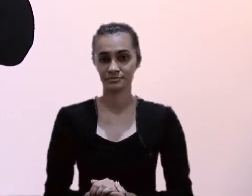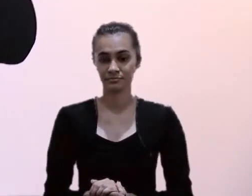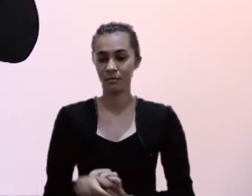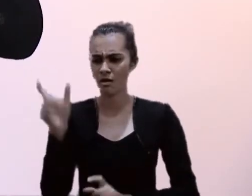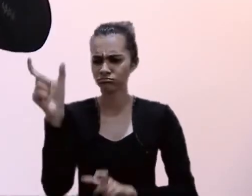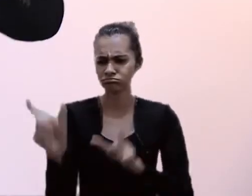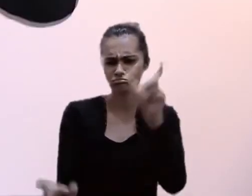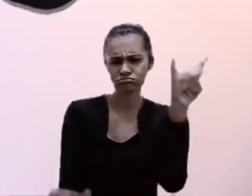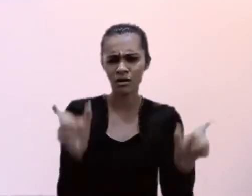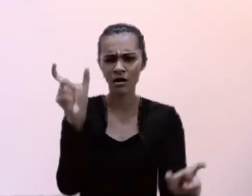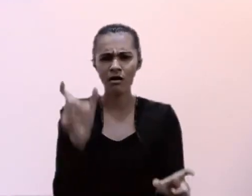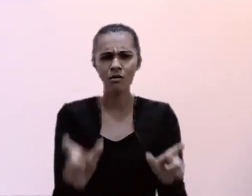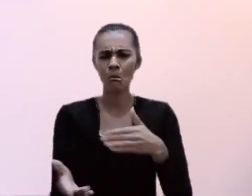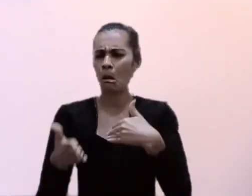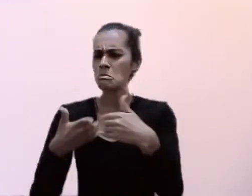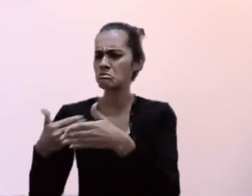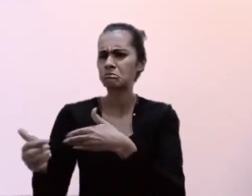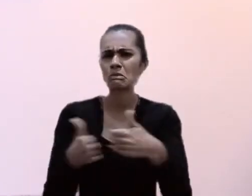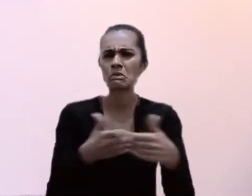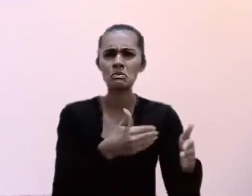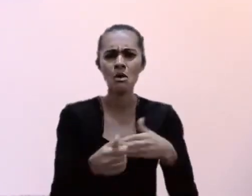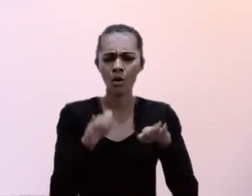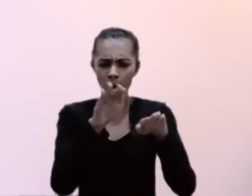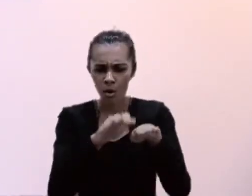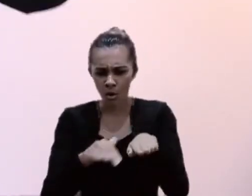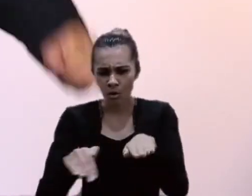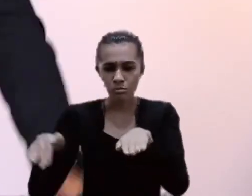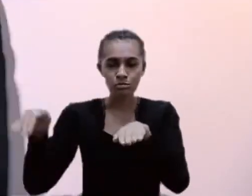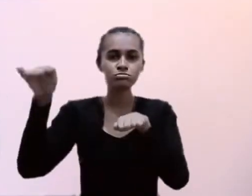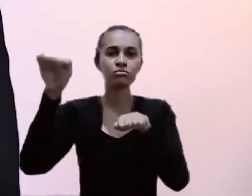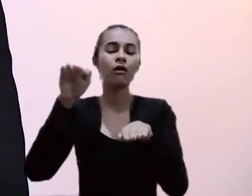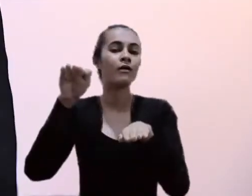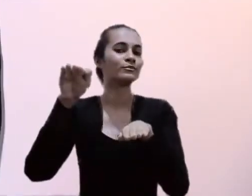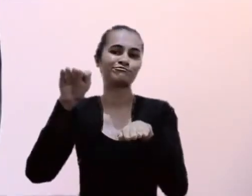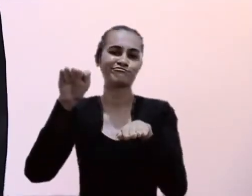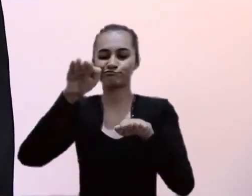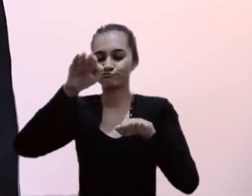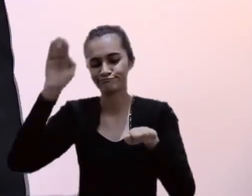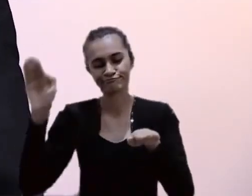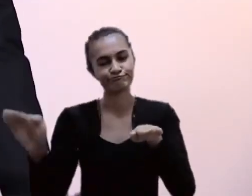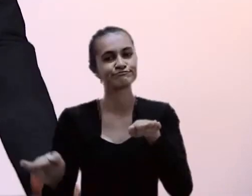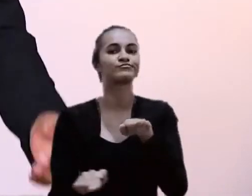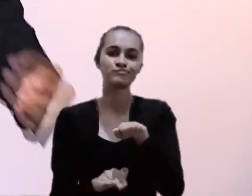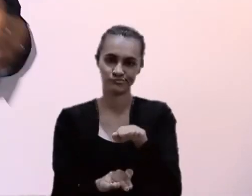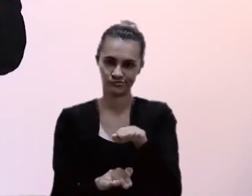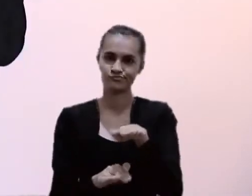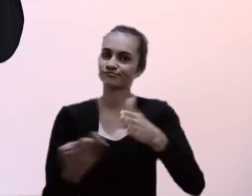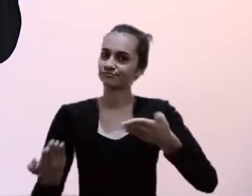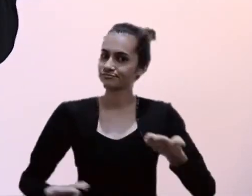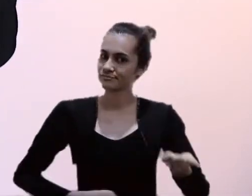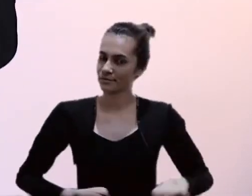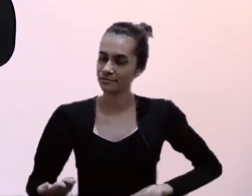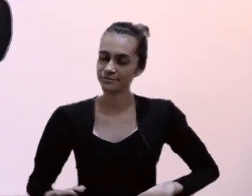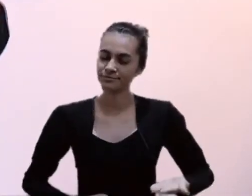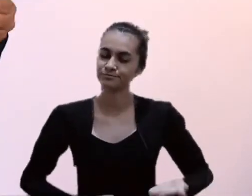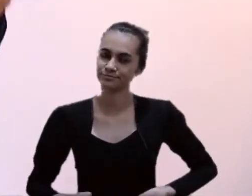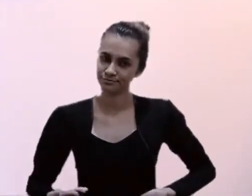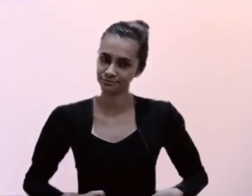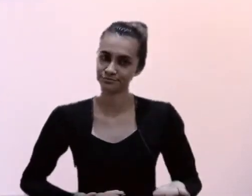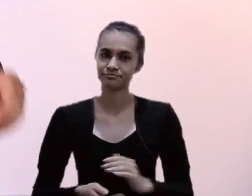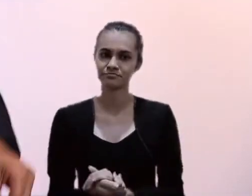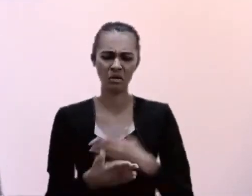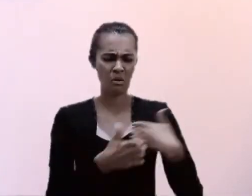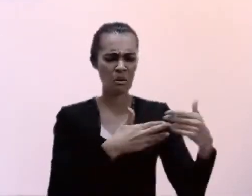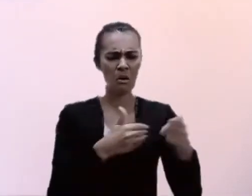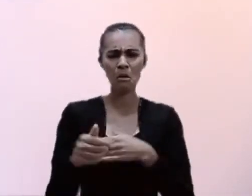entre vós quiser tornar-se grande, seja este o que vos sirva. E qualquer que entre vós